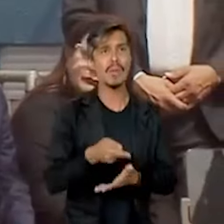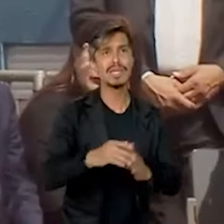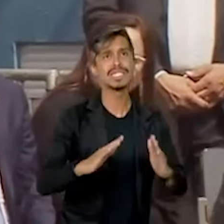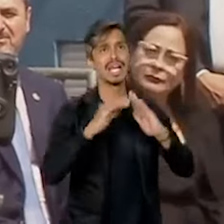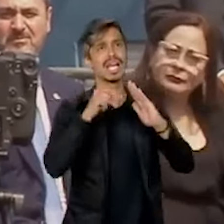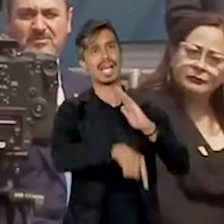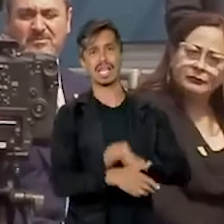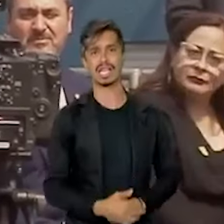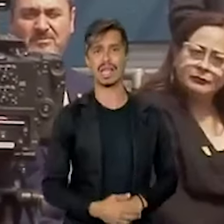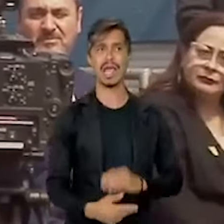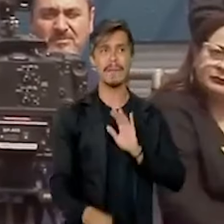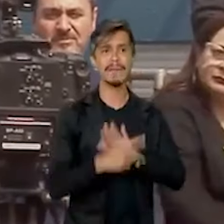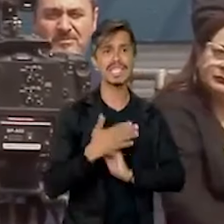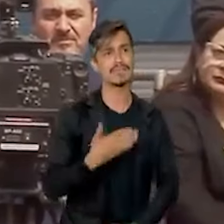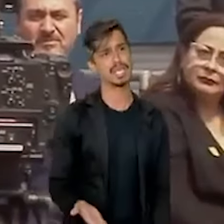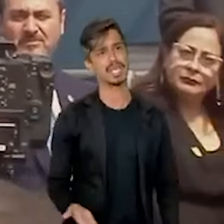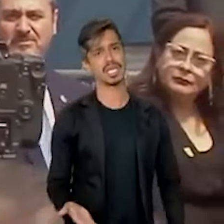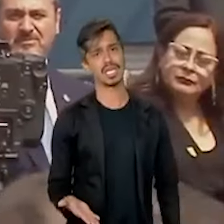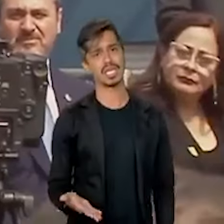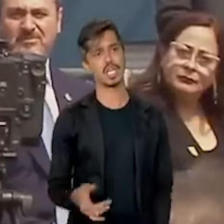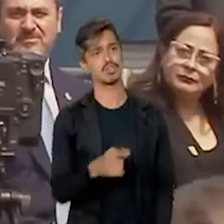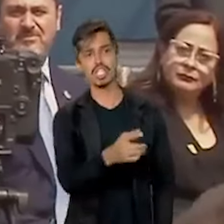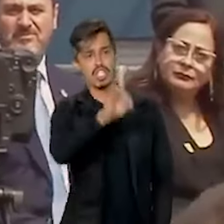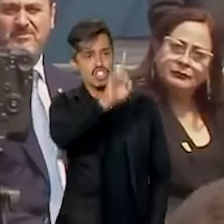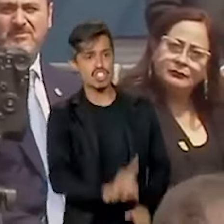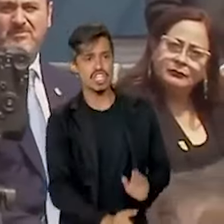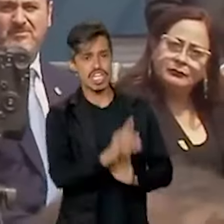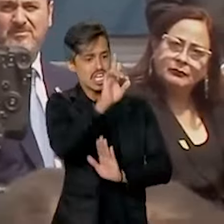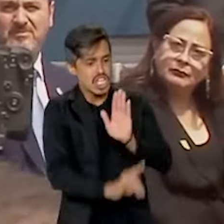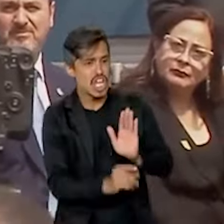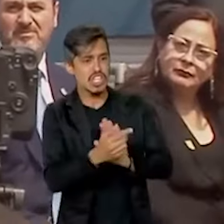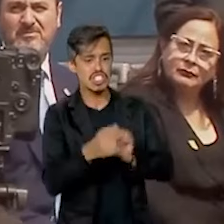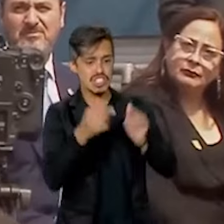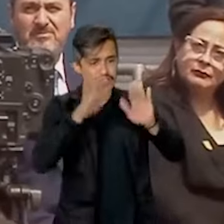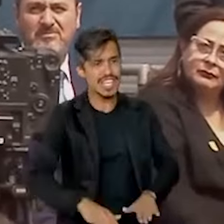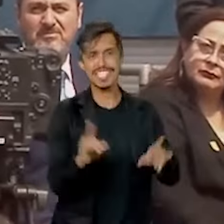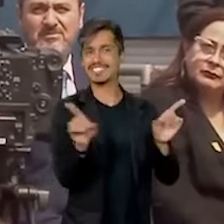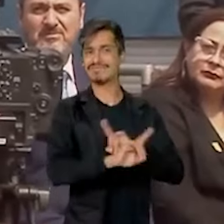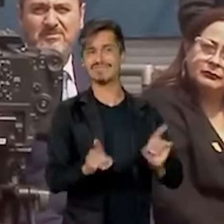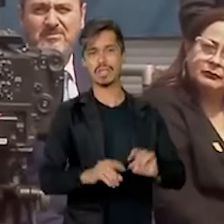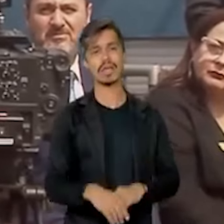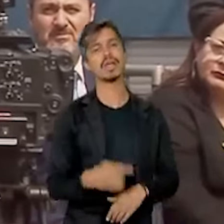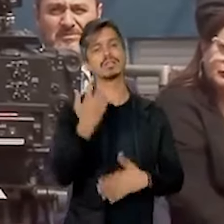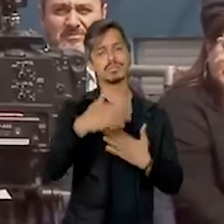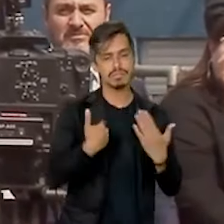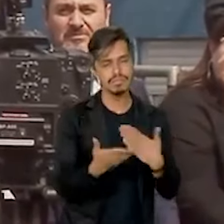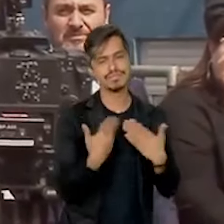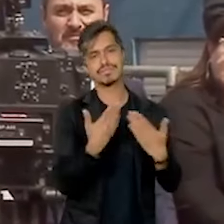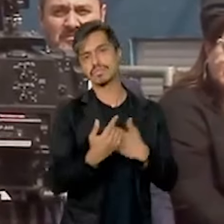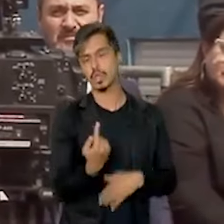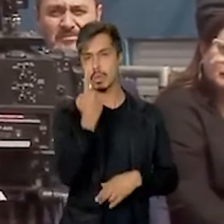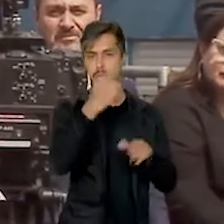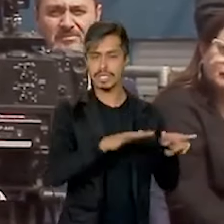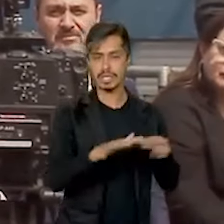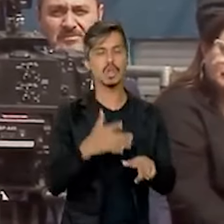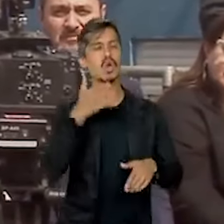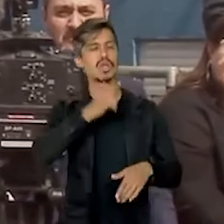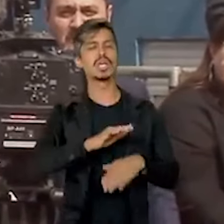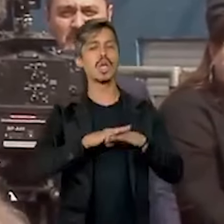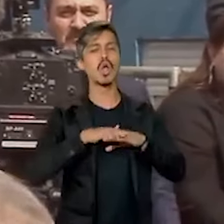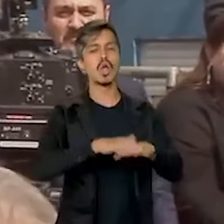casa. Essa casa é minha. Você não tem o direito de ficar. Depois de uma semana, nós conseguimos convencer o cara a